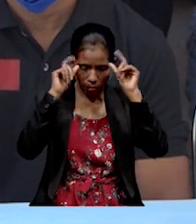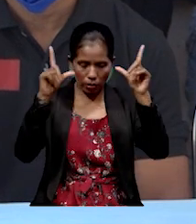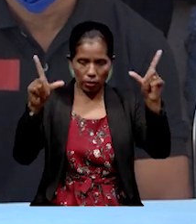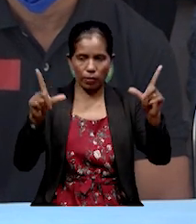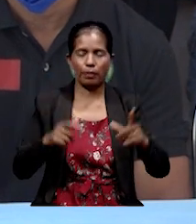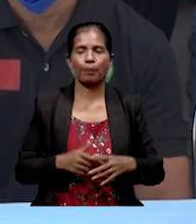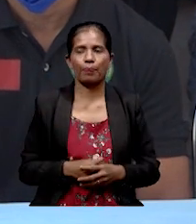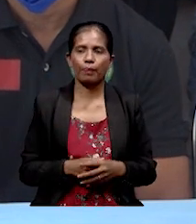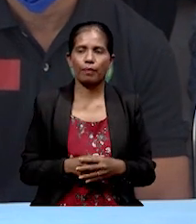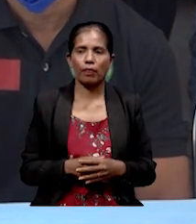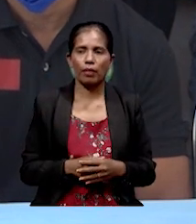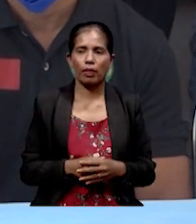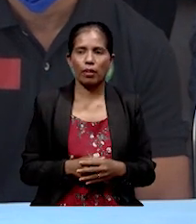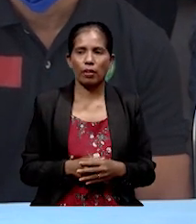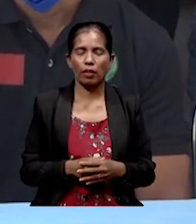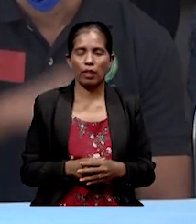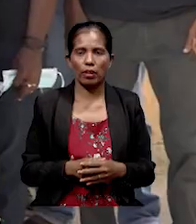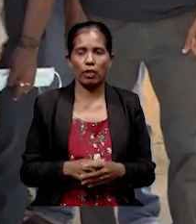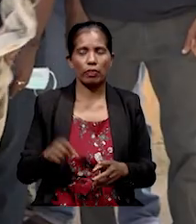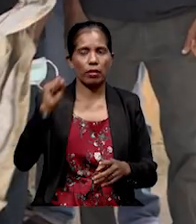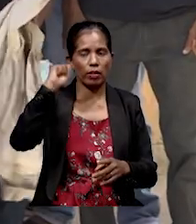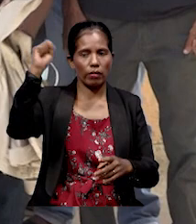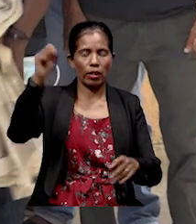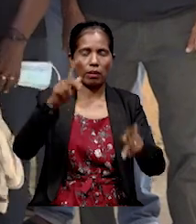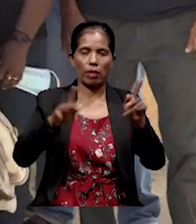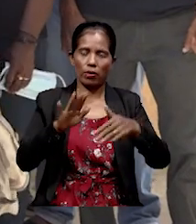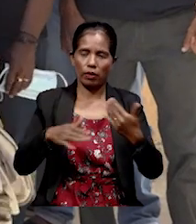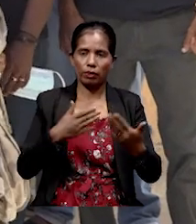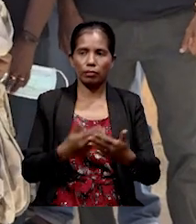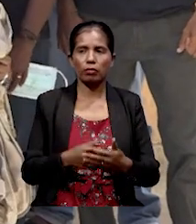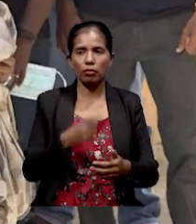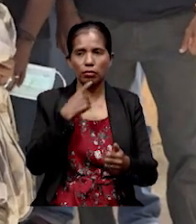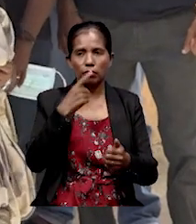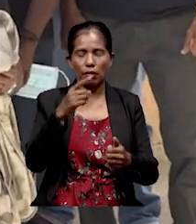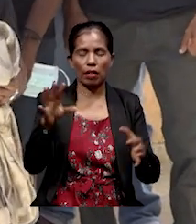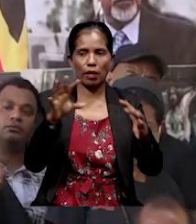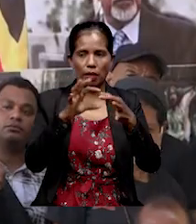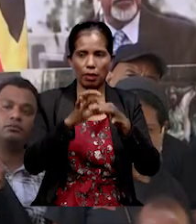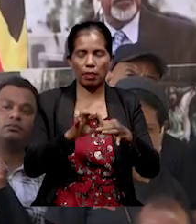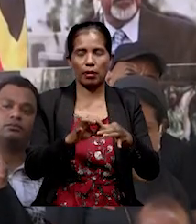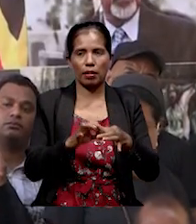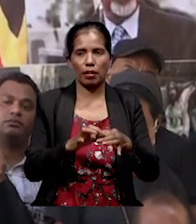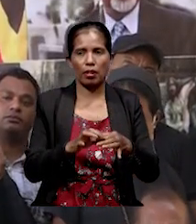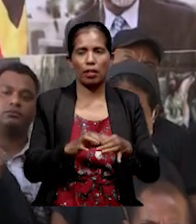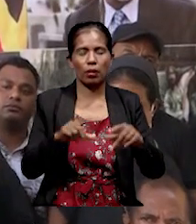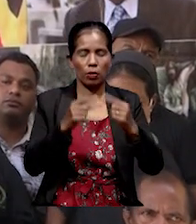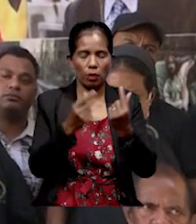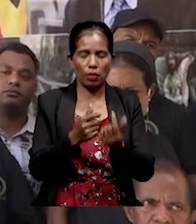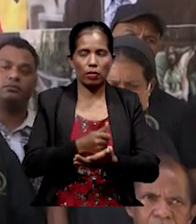Tomac. Viva povo Mauberê! Viva! Porta-voz Nemos afirma, membro Mucurasis nebe decide